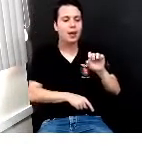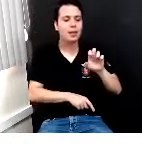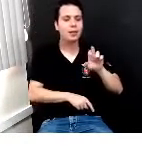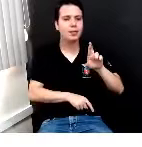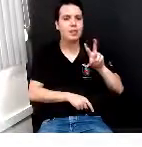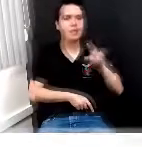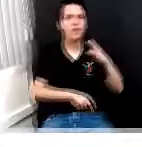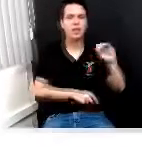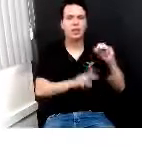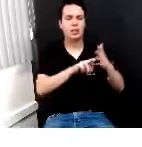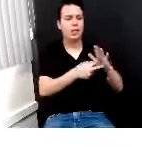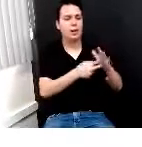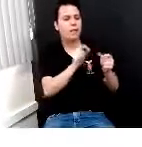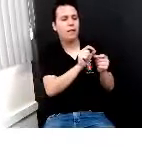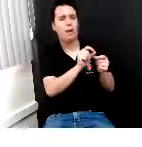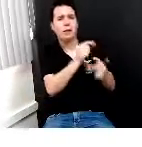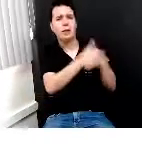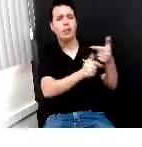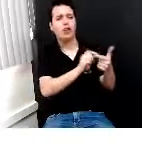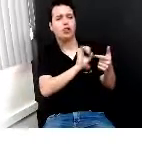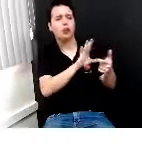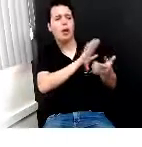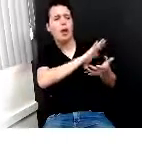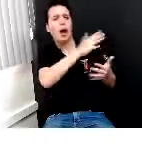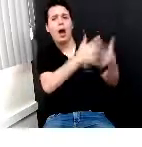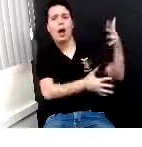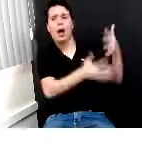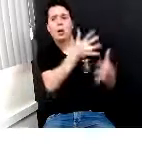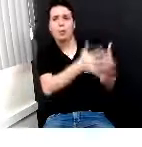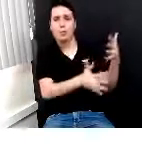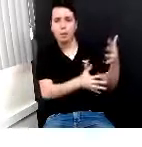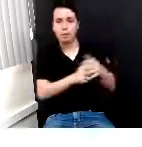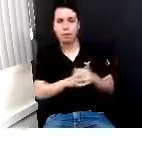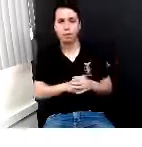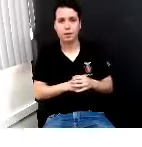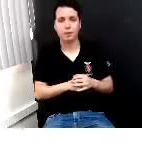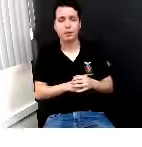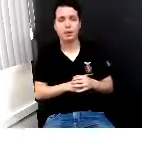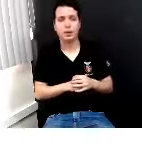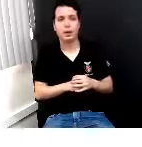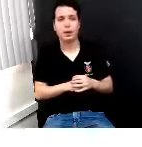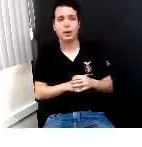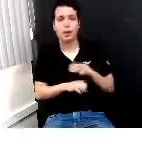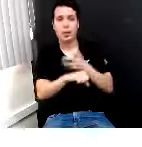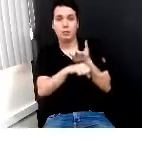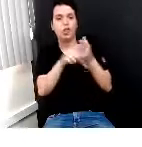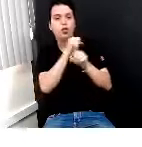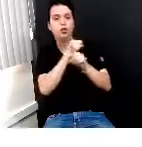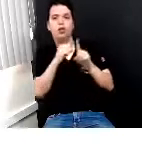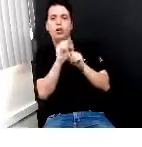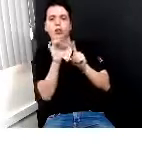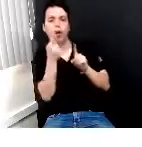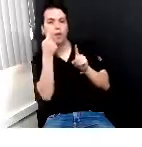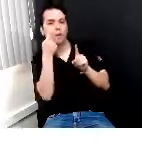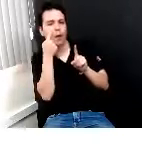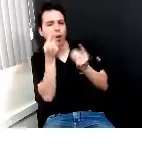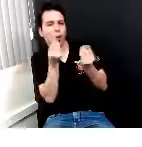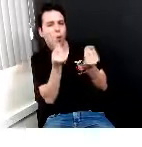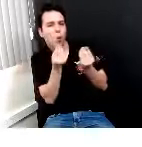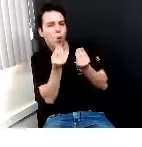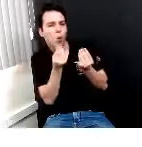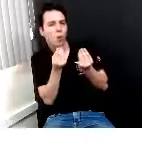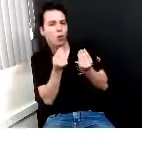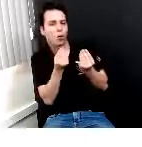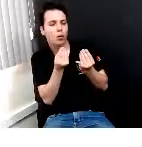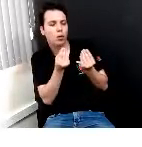falsa representa, né? Na disciplina de física, a proposição ela já vai mais em função do termômetro. A ideia de trabalhar um